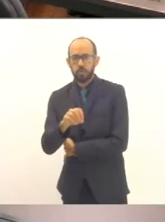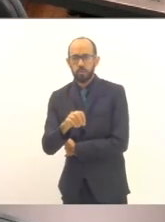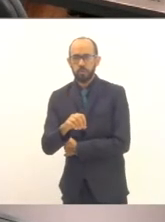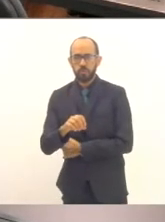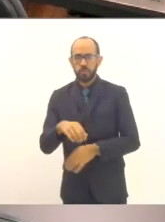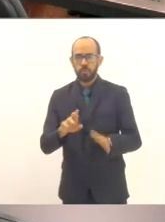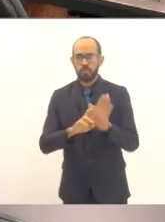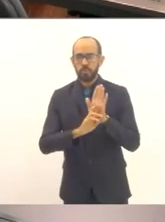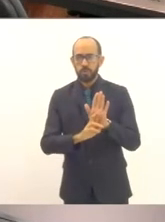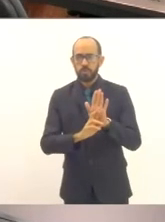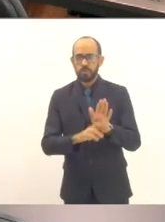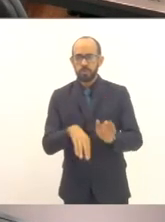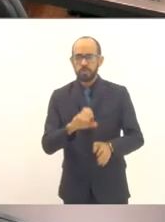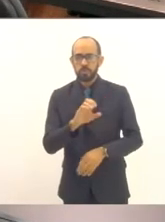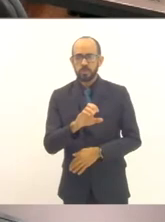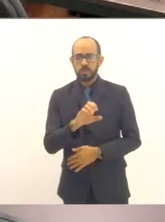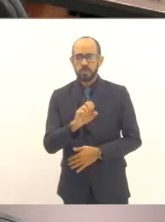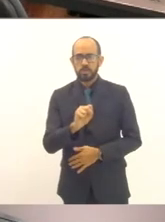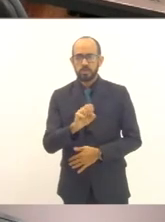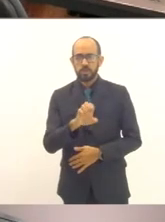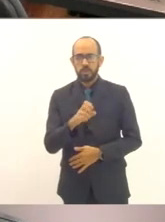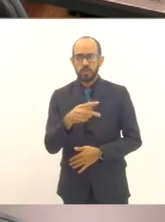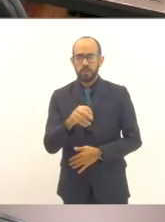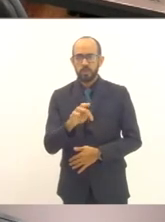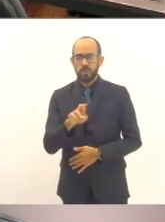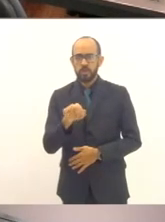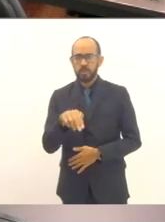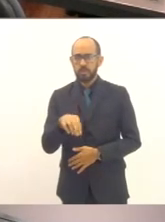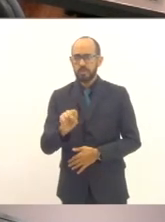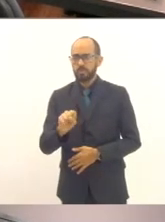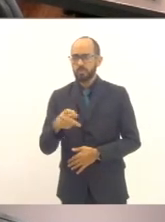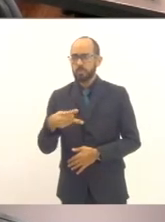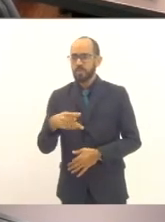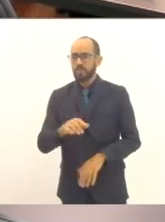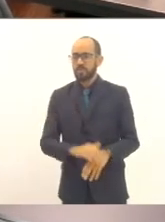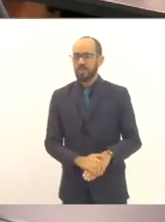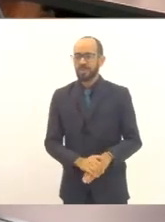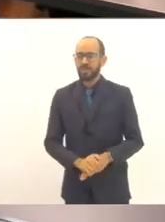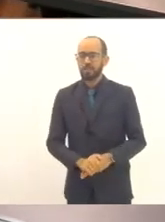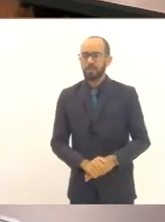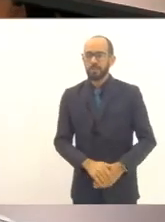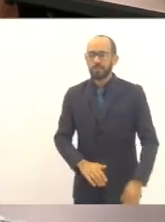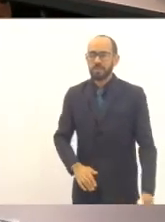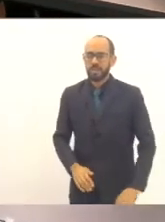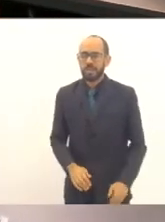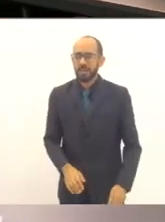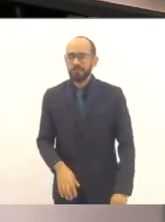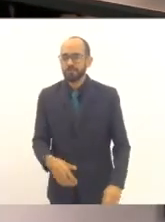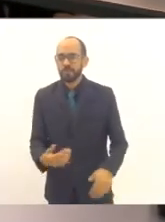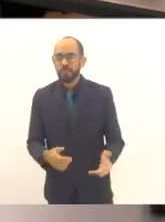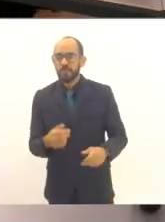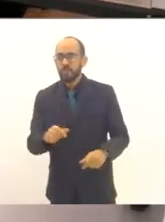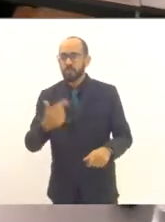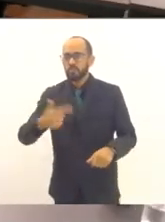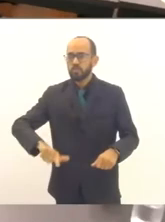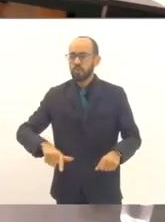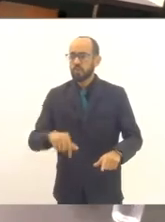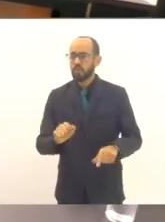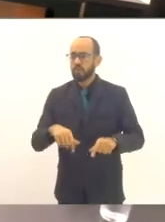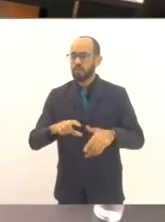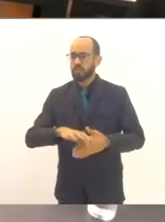da Setransp o Murilo que o nosso representar te dar agetransp e demais as